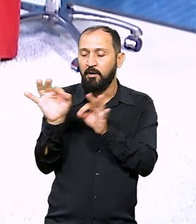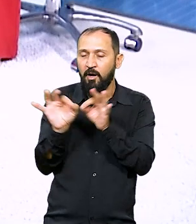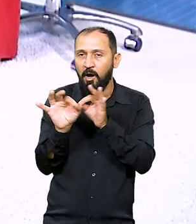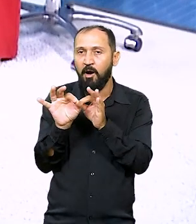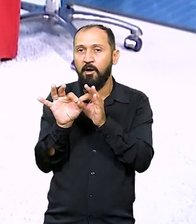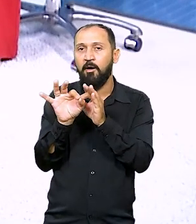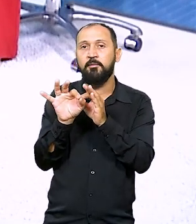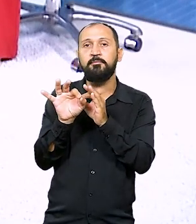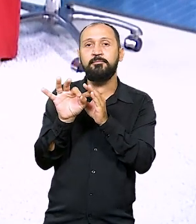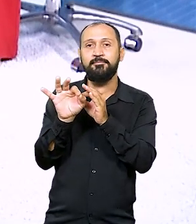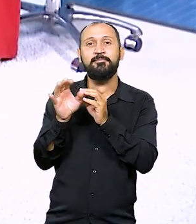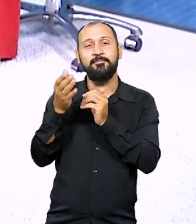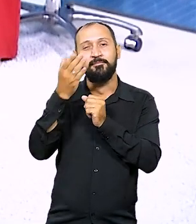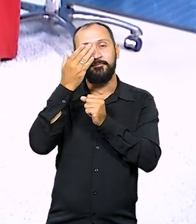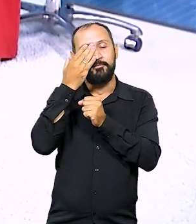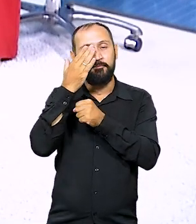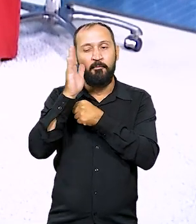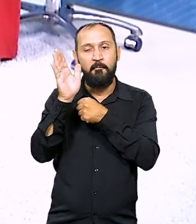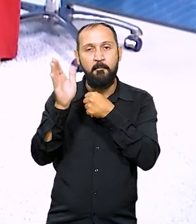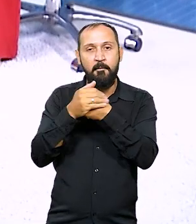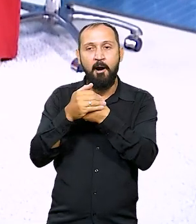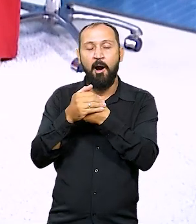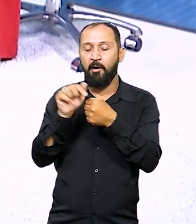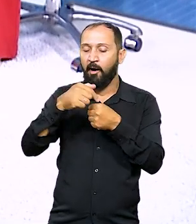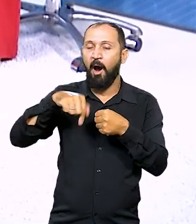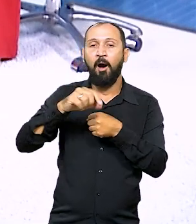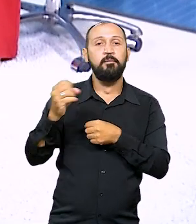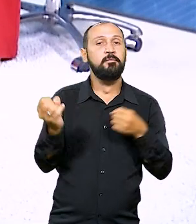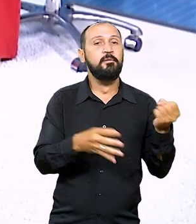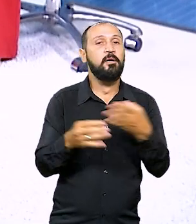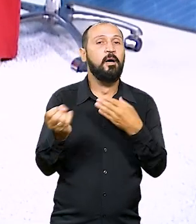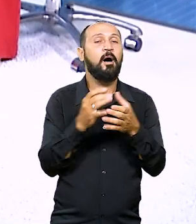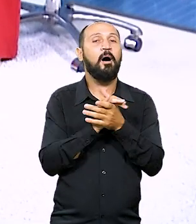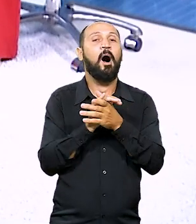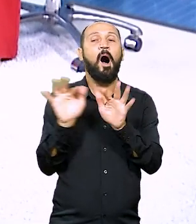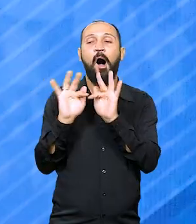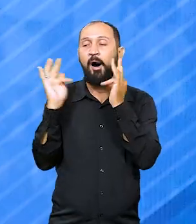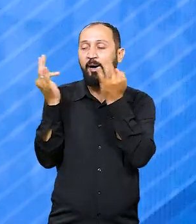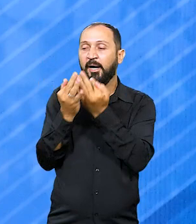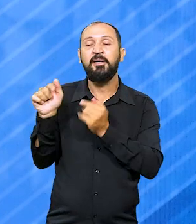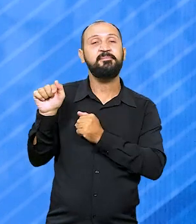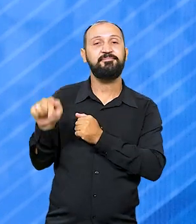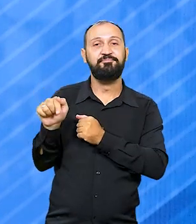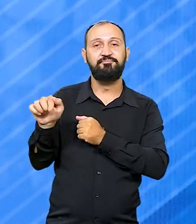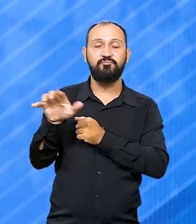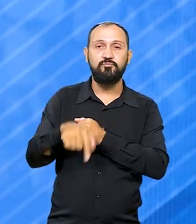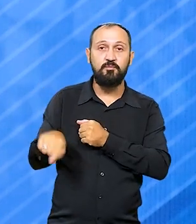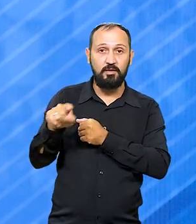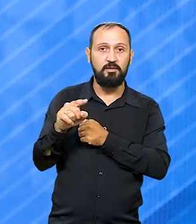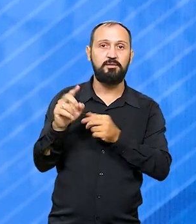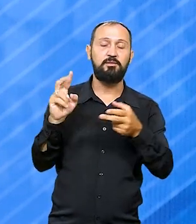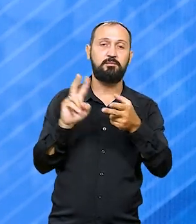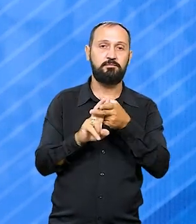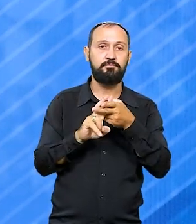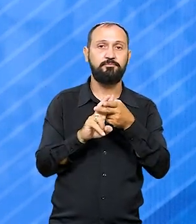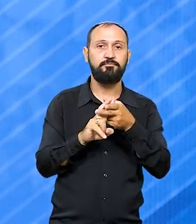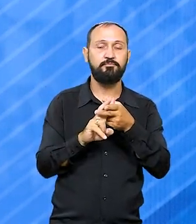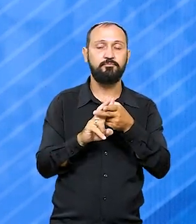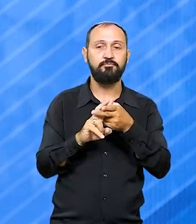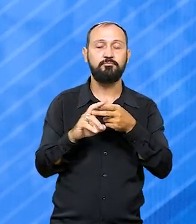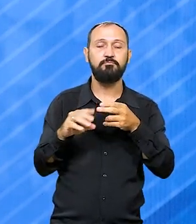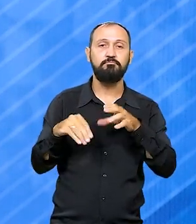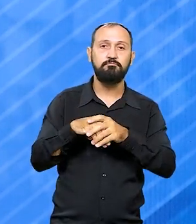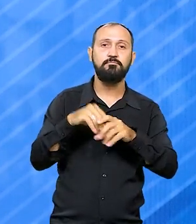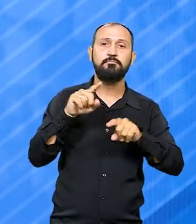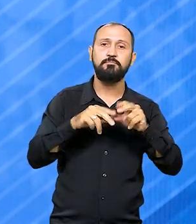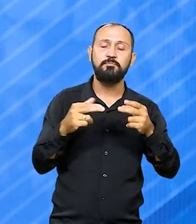crime organizado, que pegam colegas novos, pegam inclusive a família do outro preso,